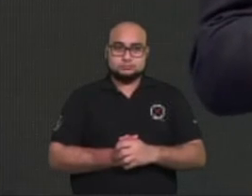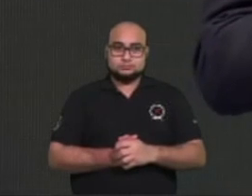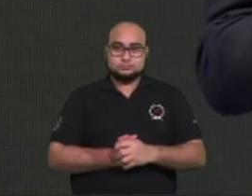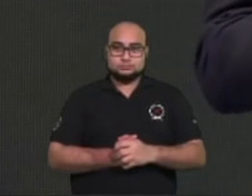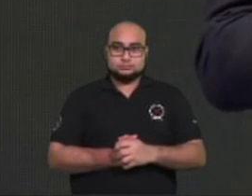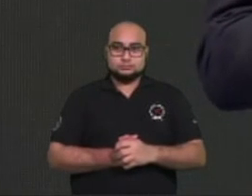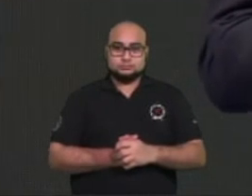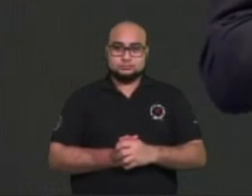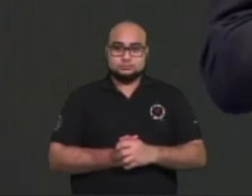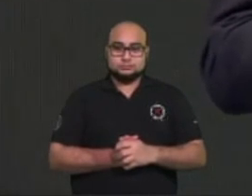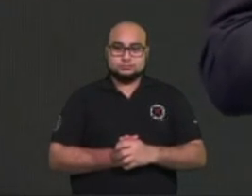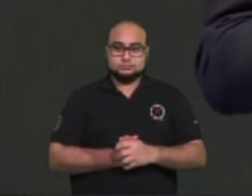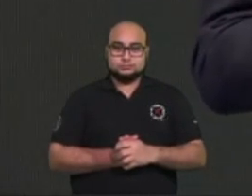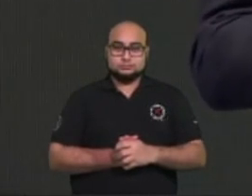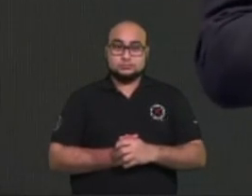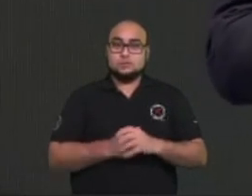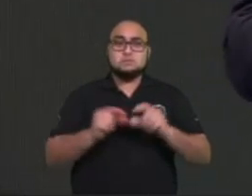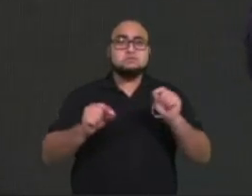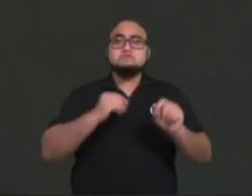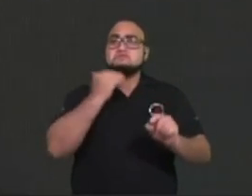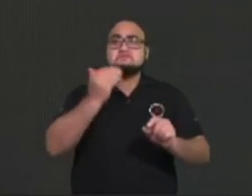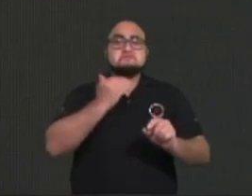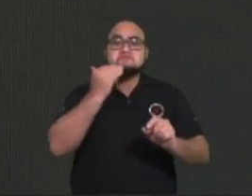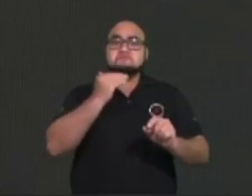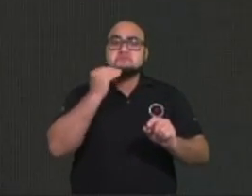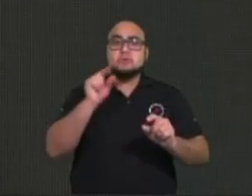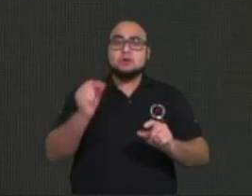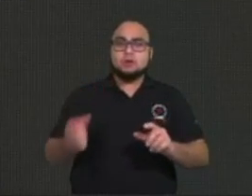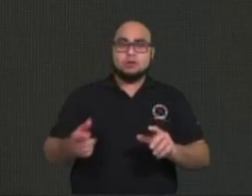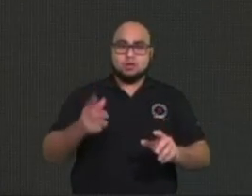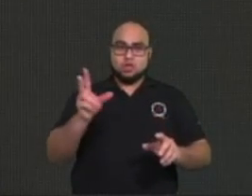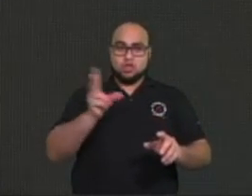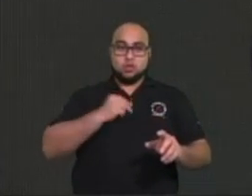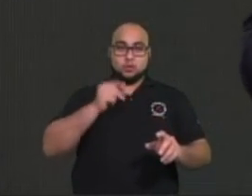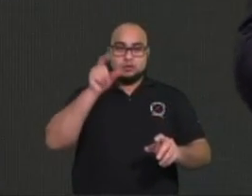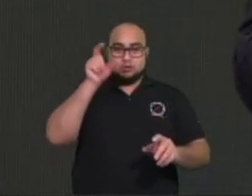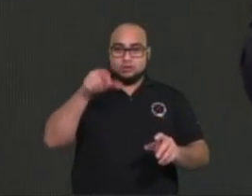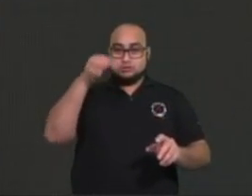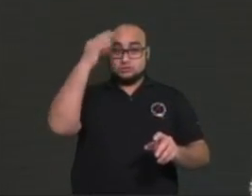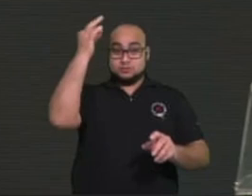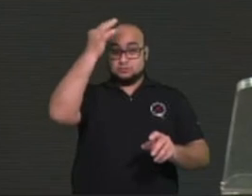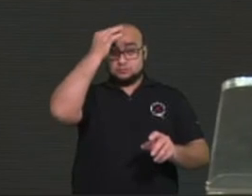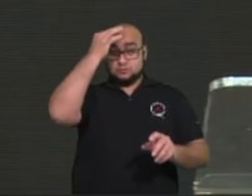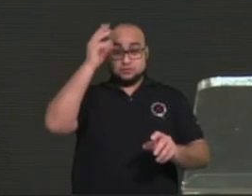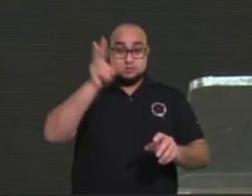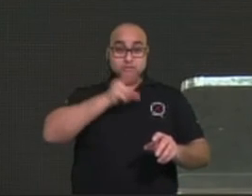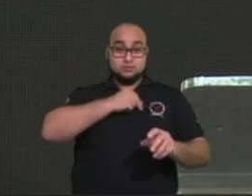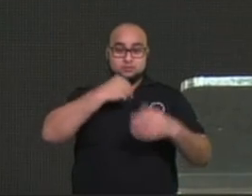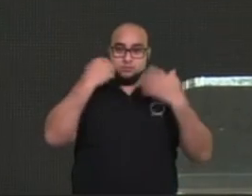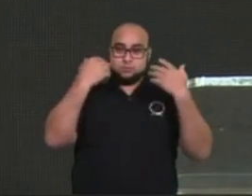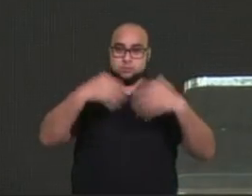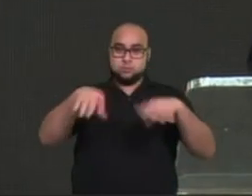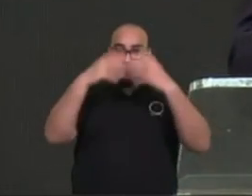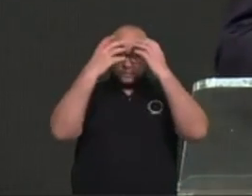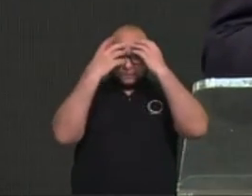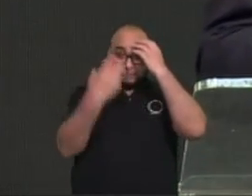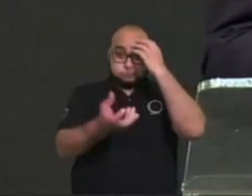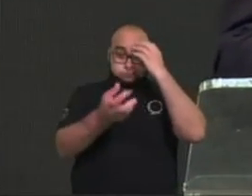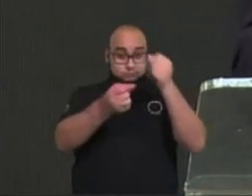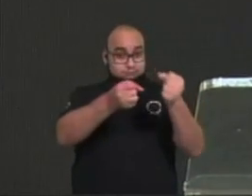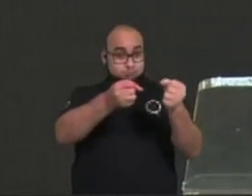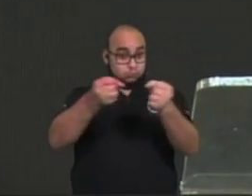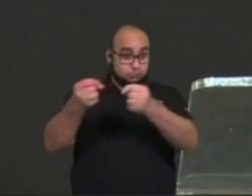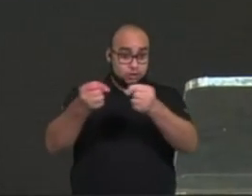e não adianta pode alguém aparecesse meu Deus é muito chato Qual irmão é muito poderoso